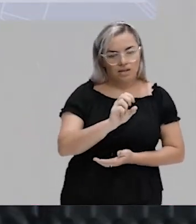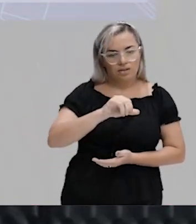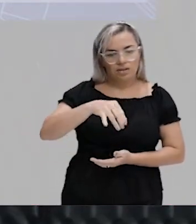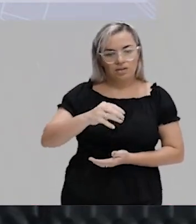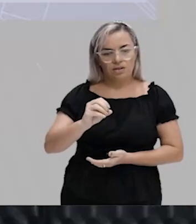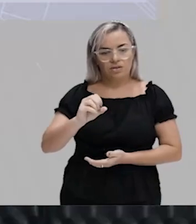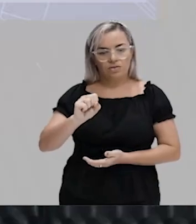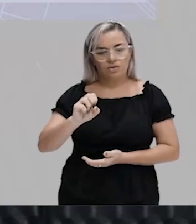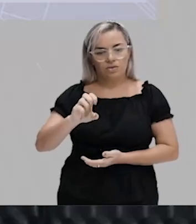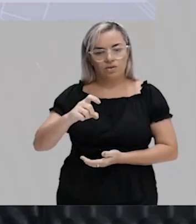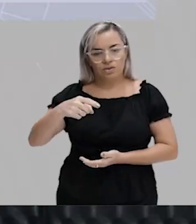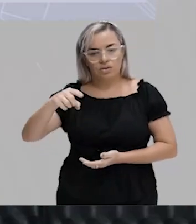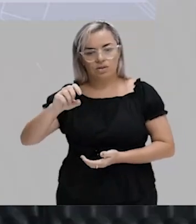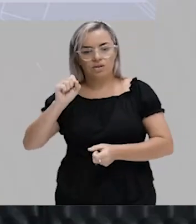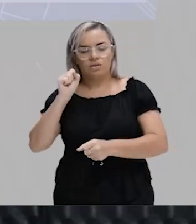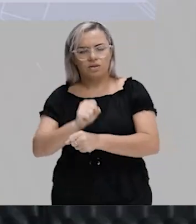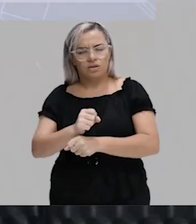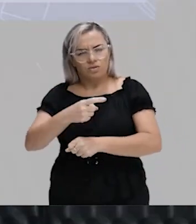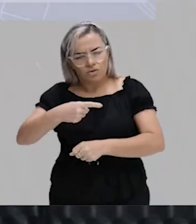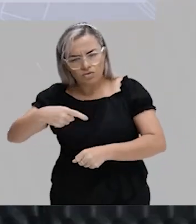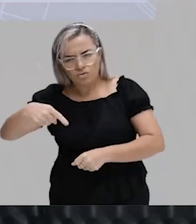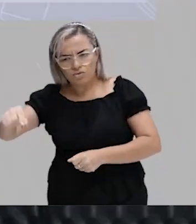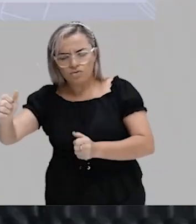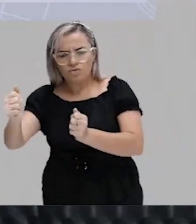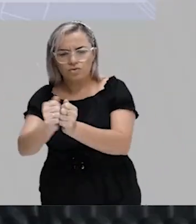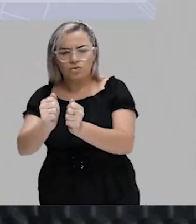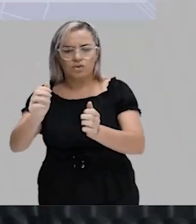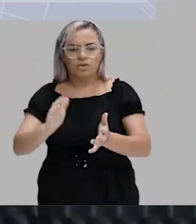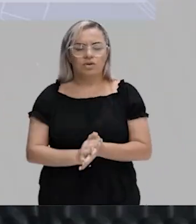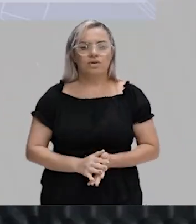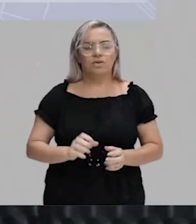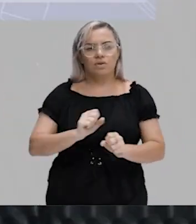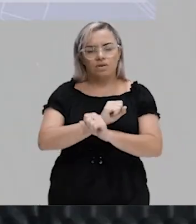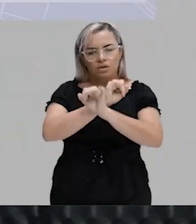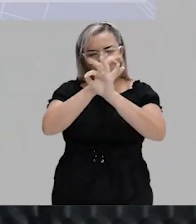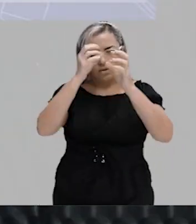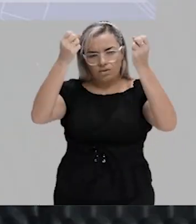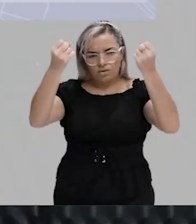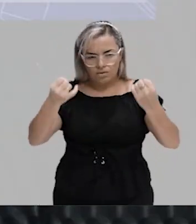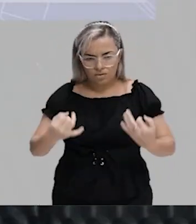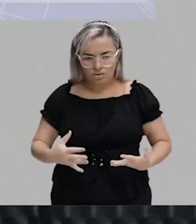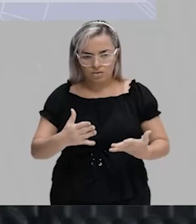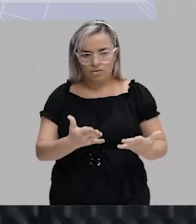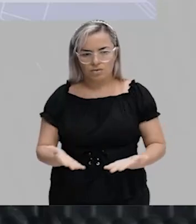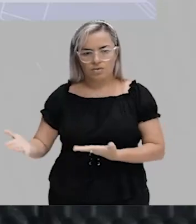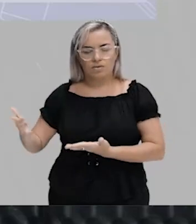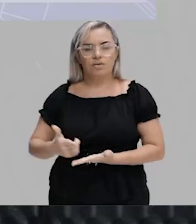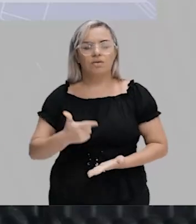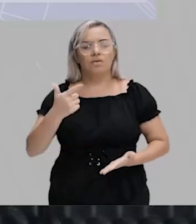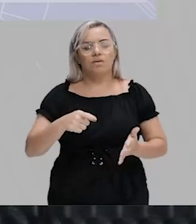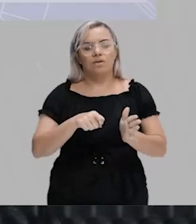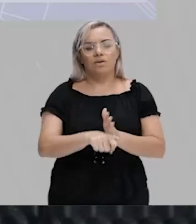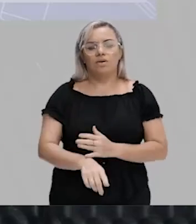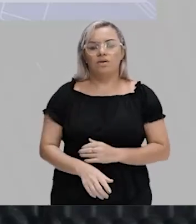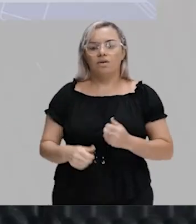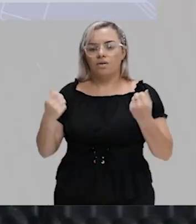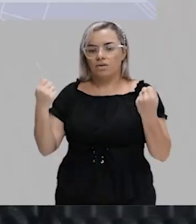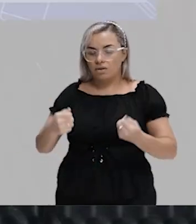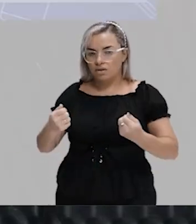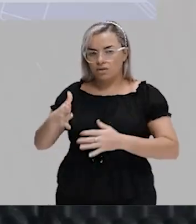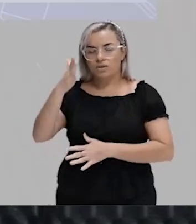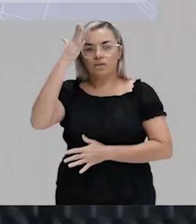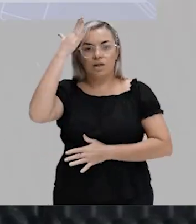ver a explicação dessa questão para ficar mais claro para vocês. Nessa questão, é necessário saber